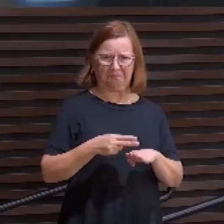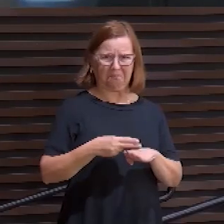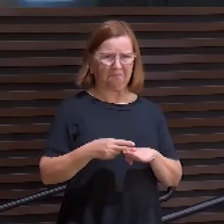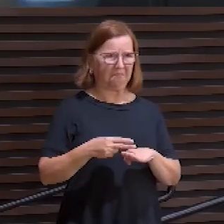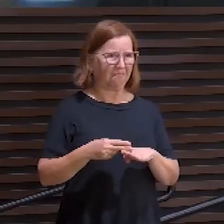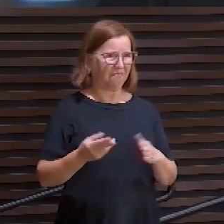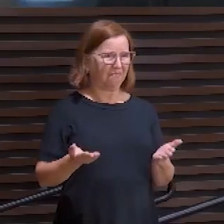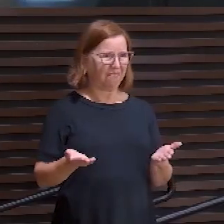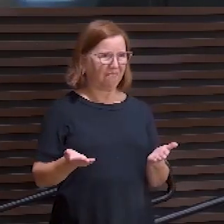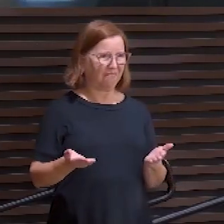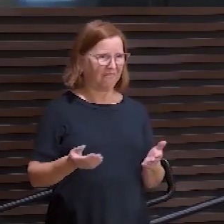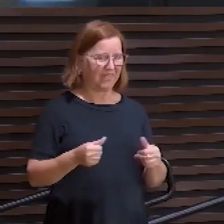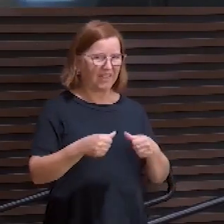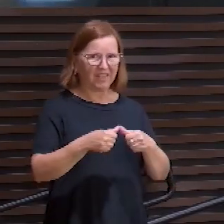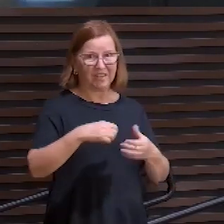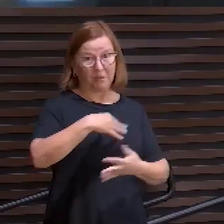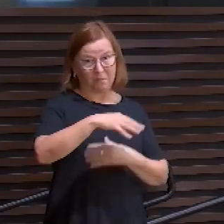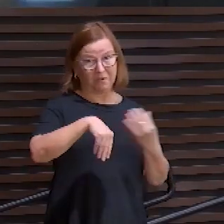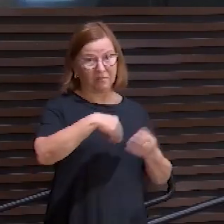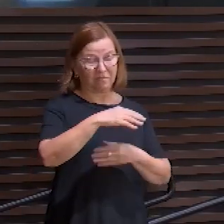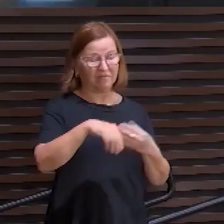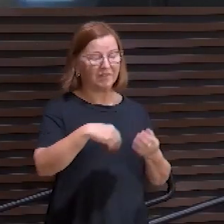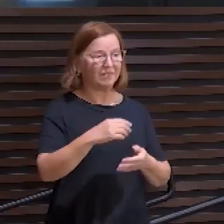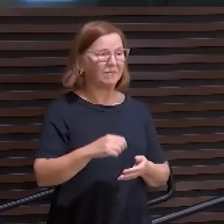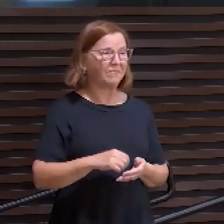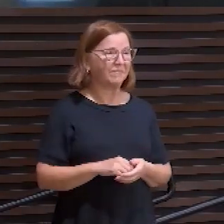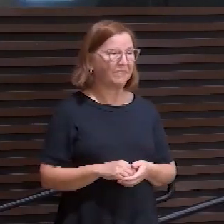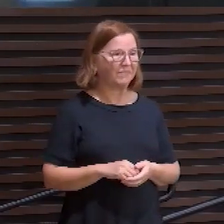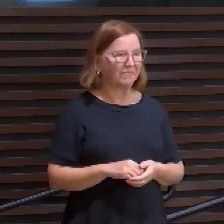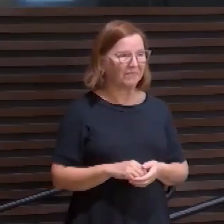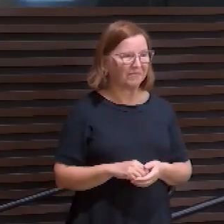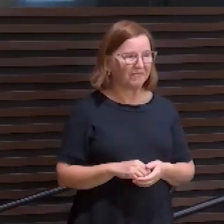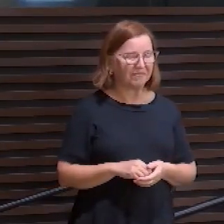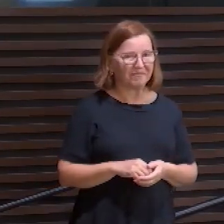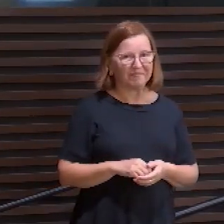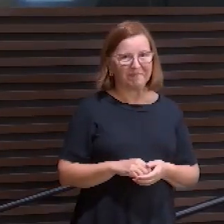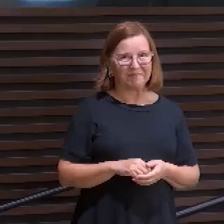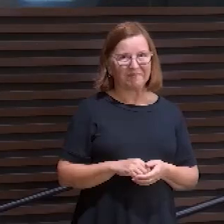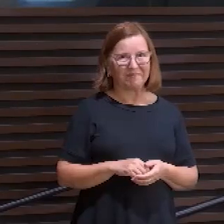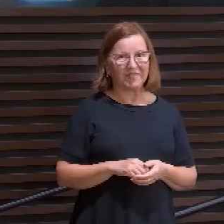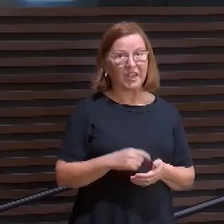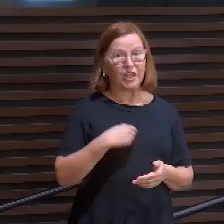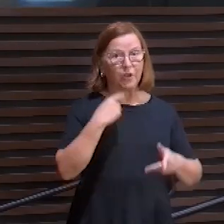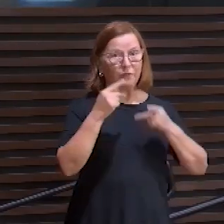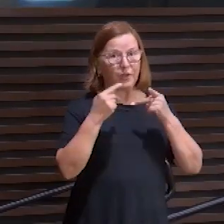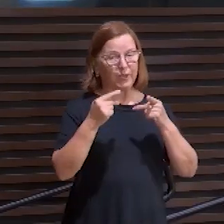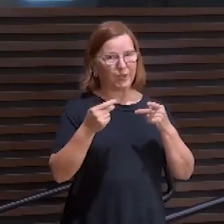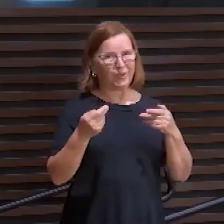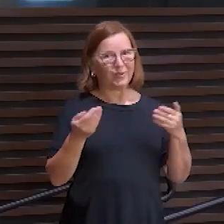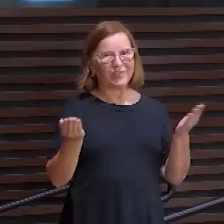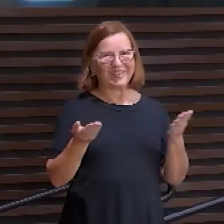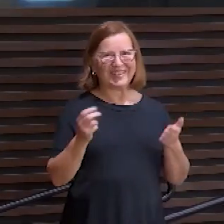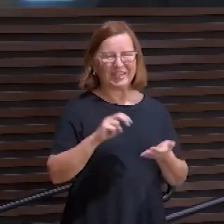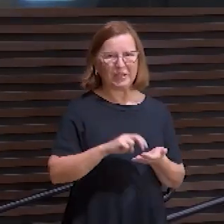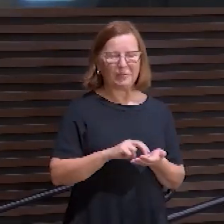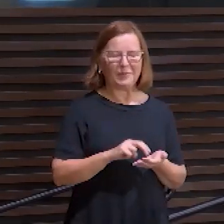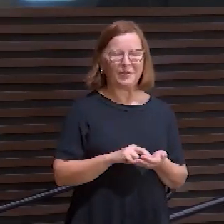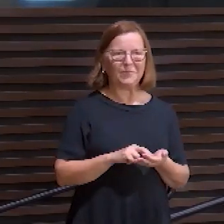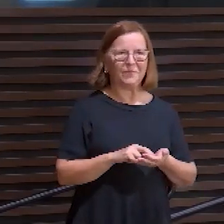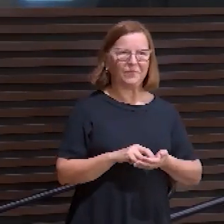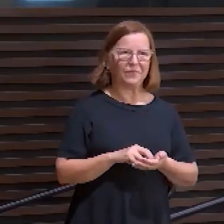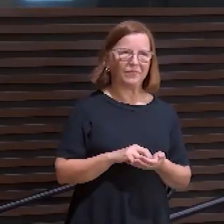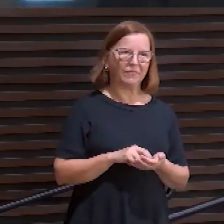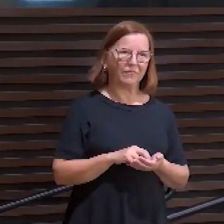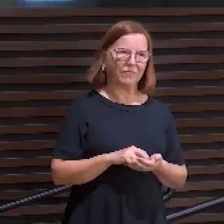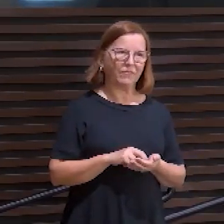chocolate. Essa mistura. E eu falando hoje pela manhã, eu tenho